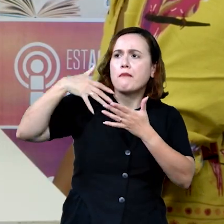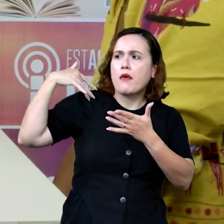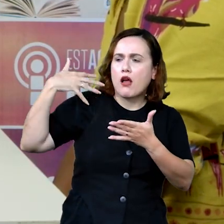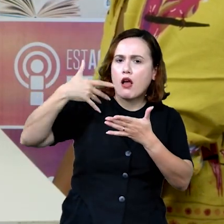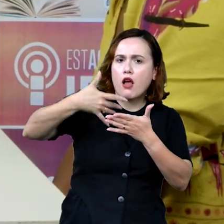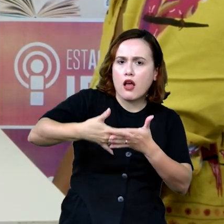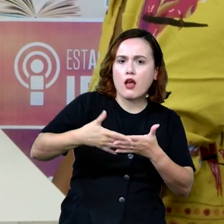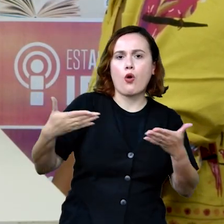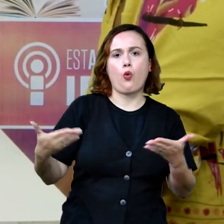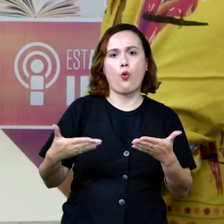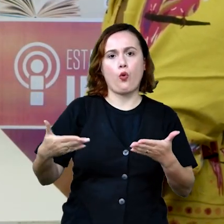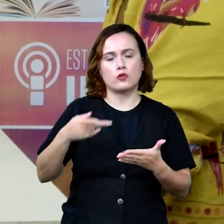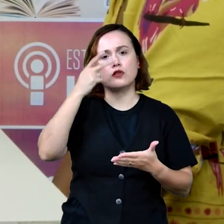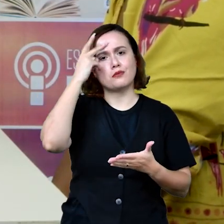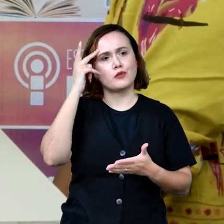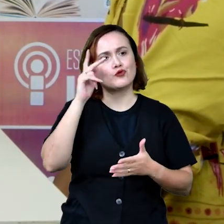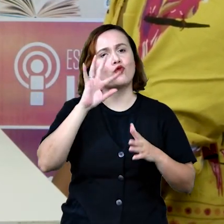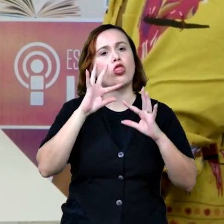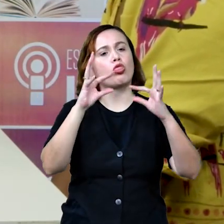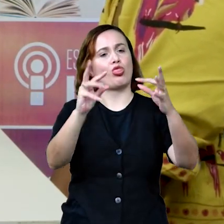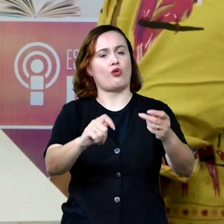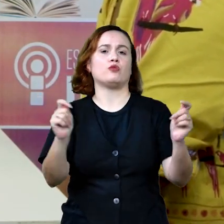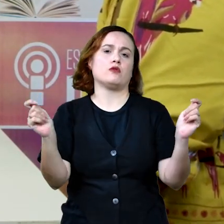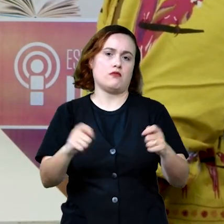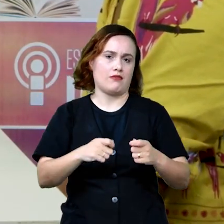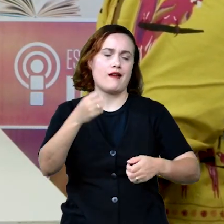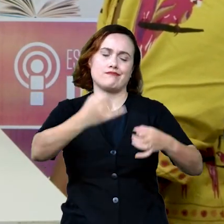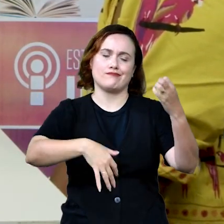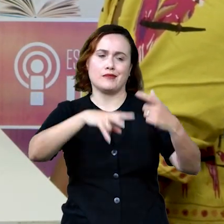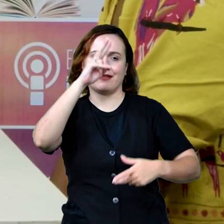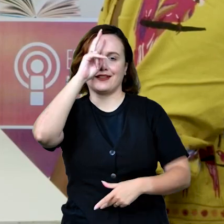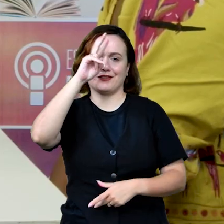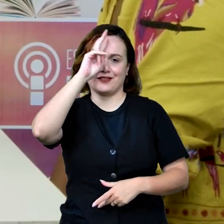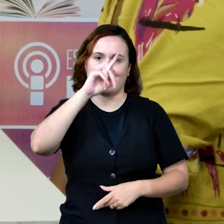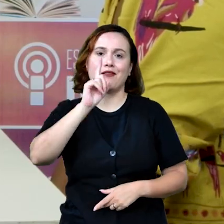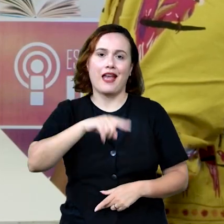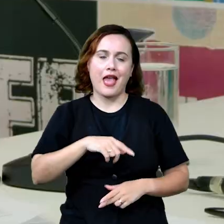da participação de toda a população, principalmente a negra, que é a maior